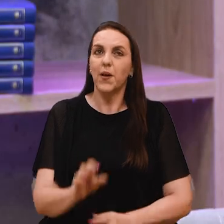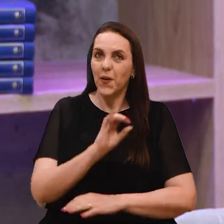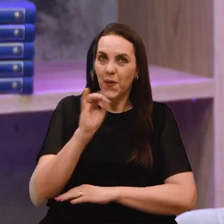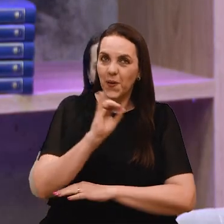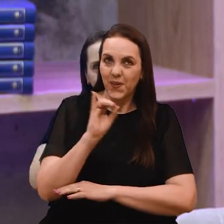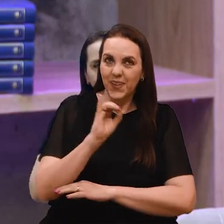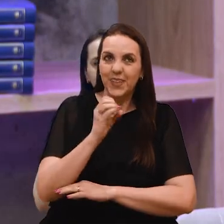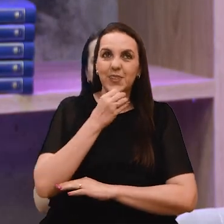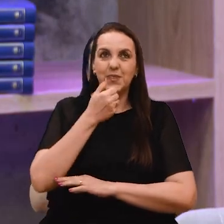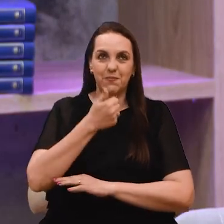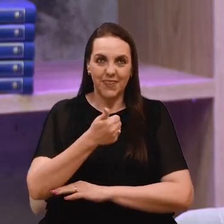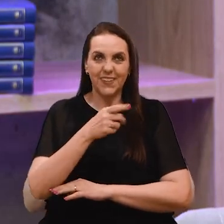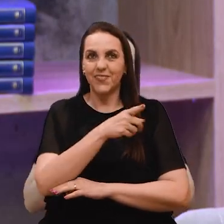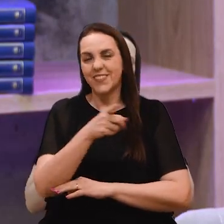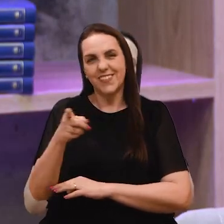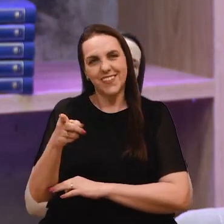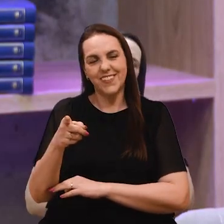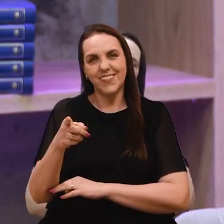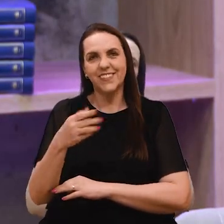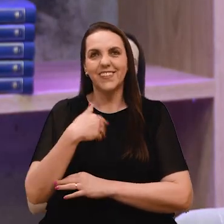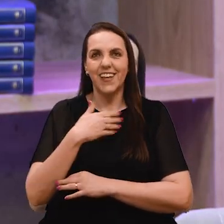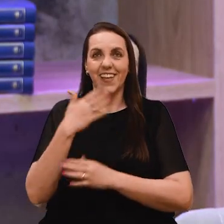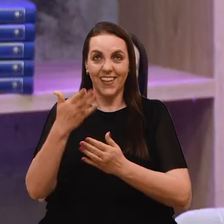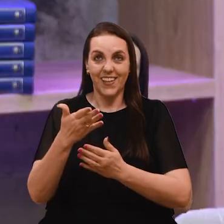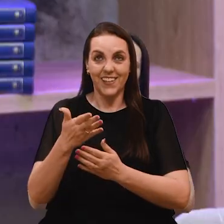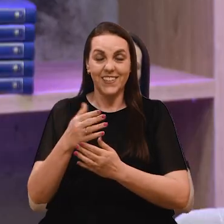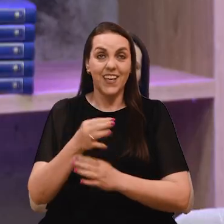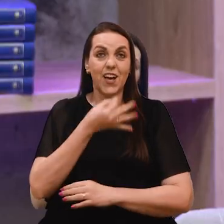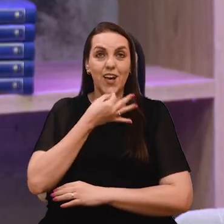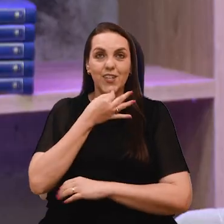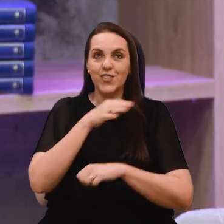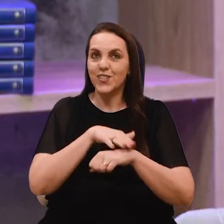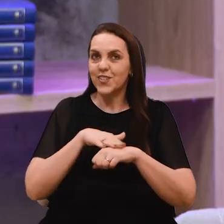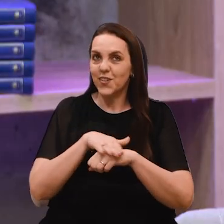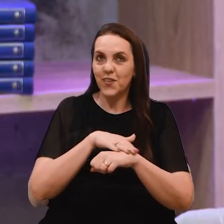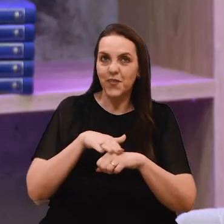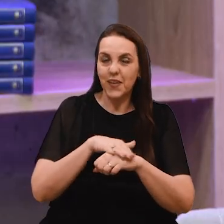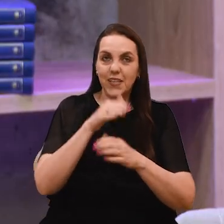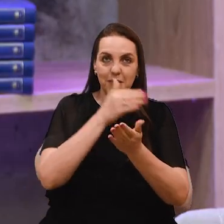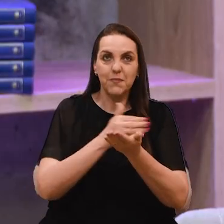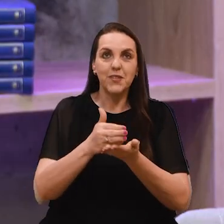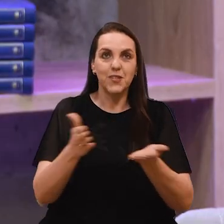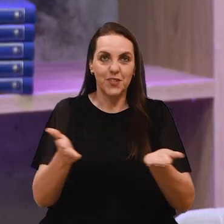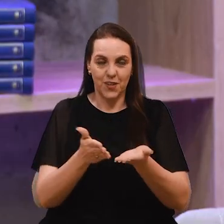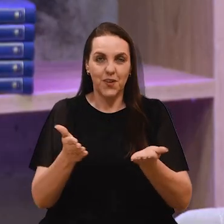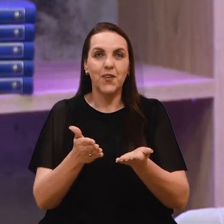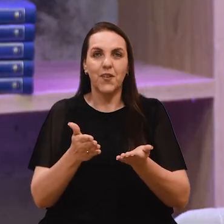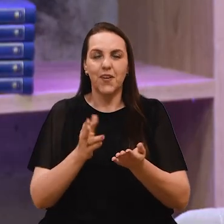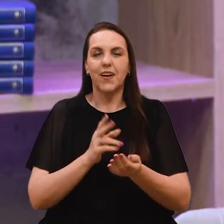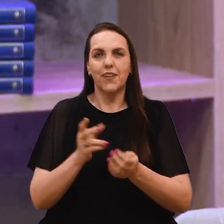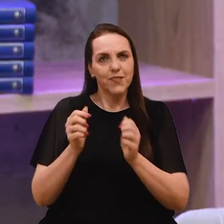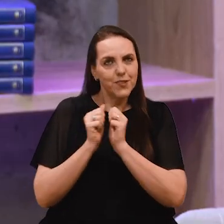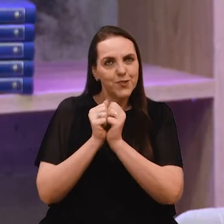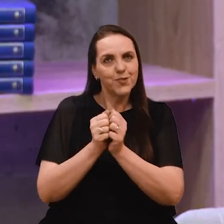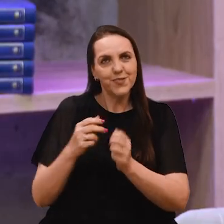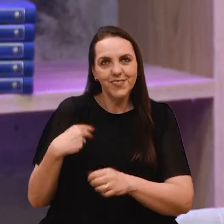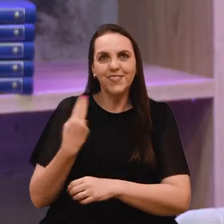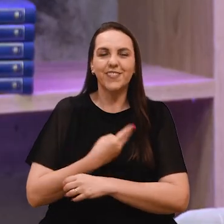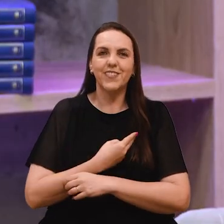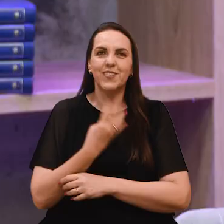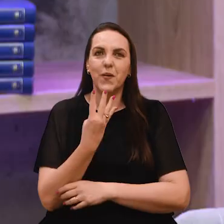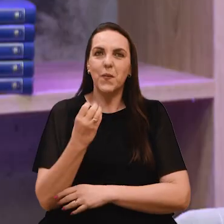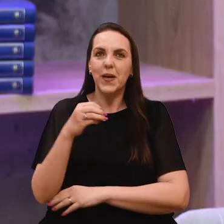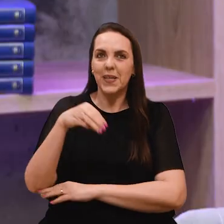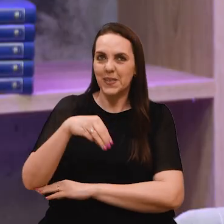Oi, oi, gente, tudo bem com vocês? Esse é o Caxias Conversa. A partir de agora você fica aqui conosco nesses